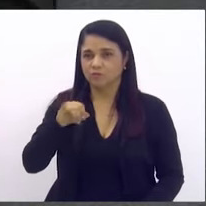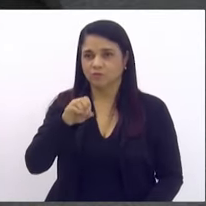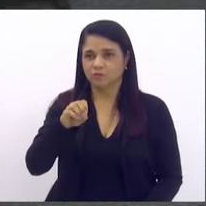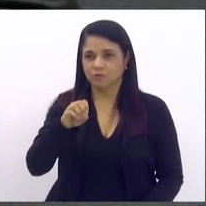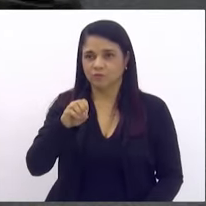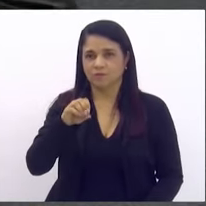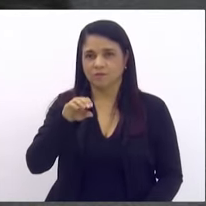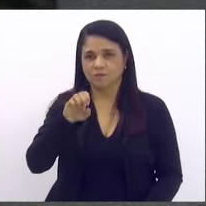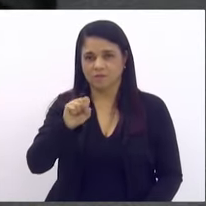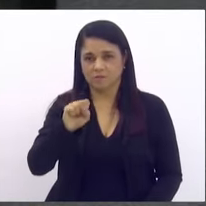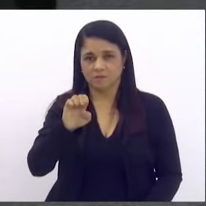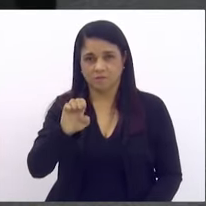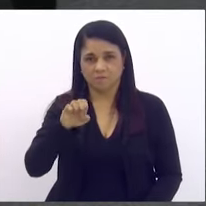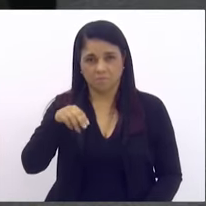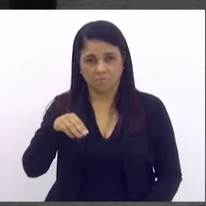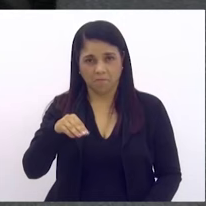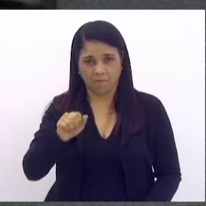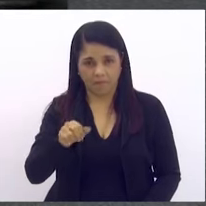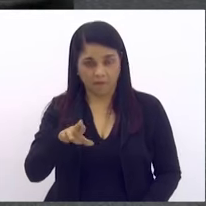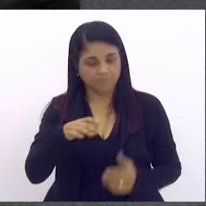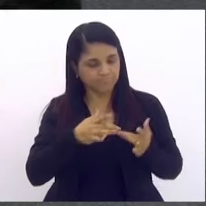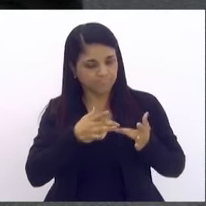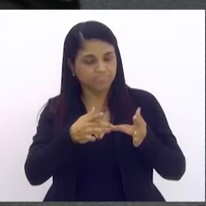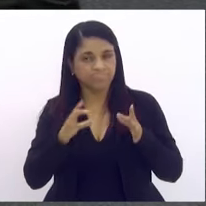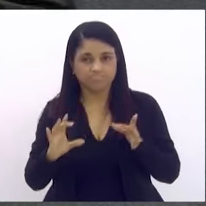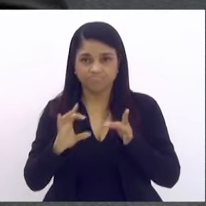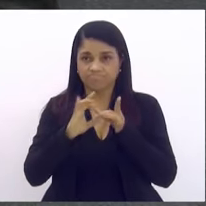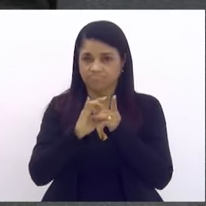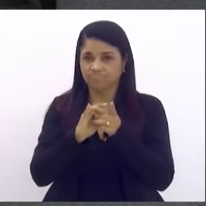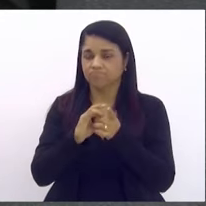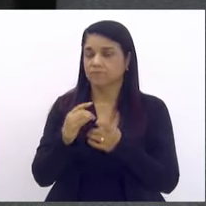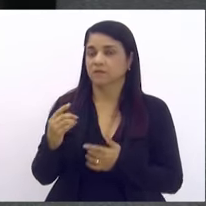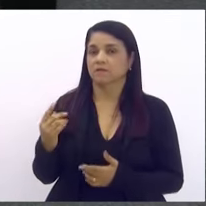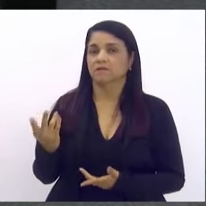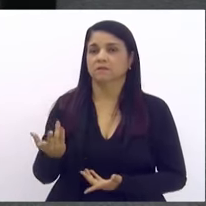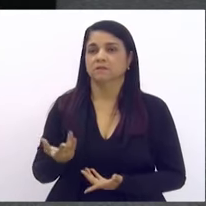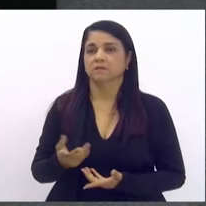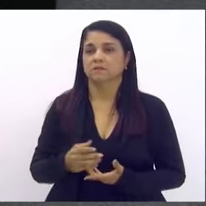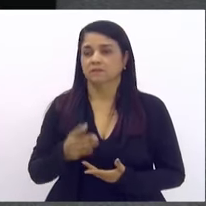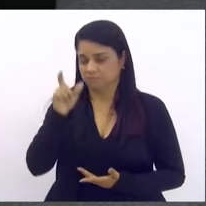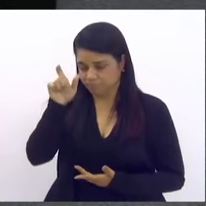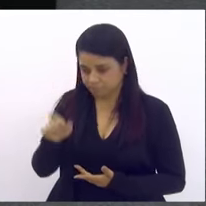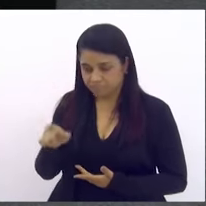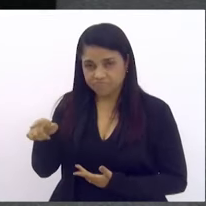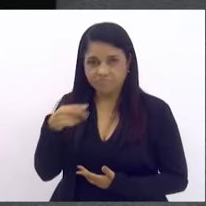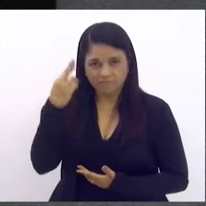Total absoluta e restrita a vossa excelência